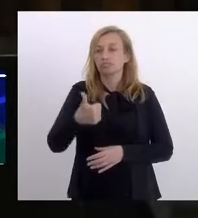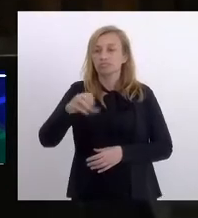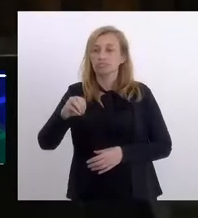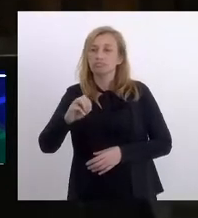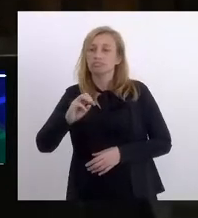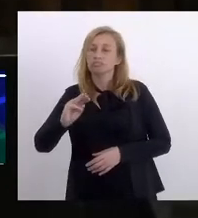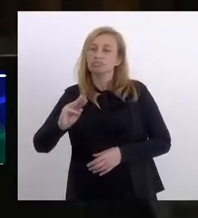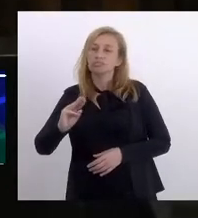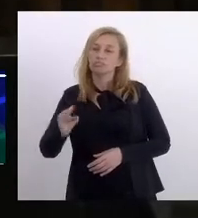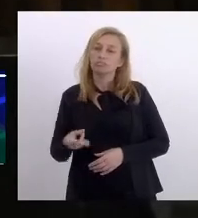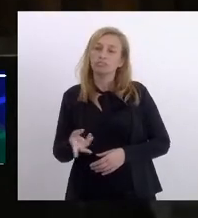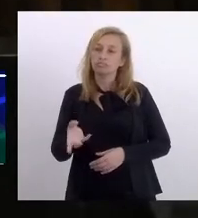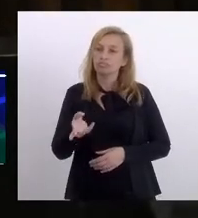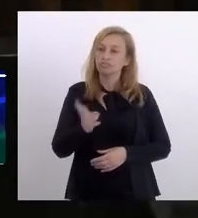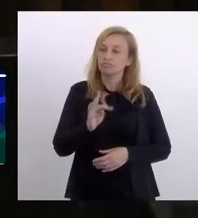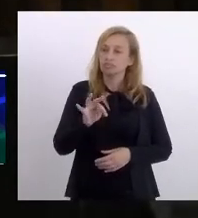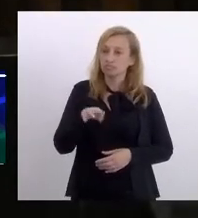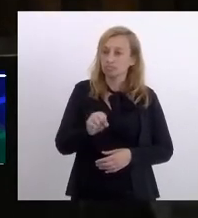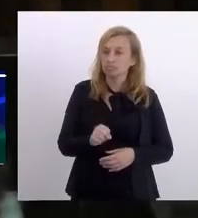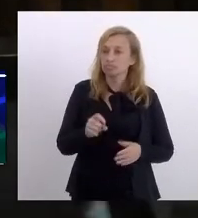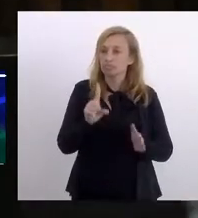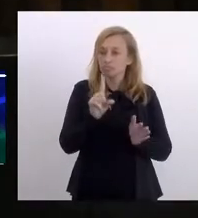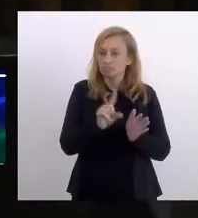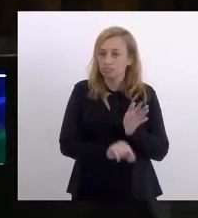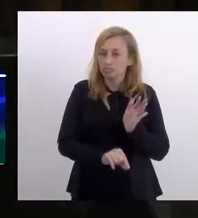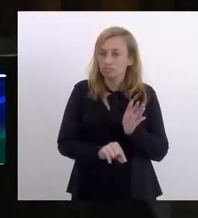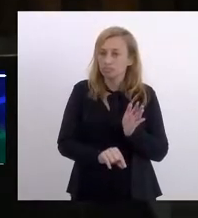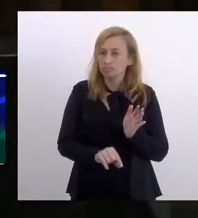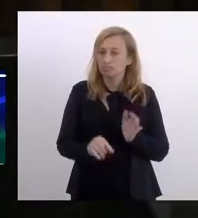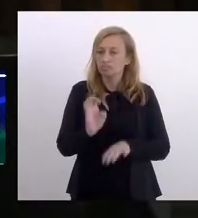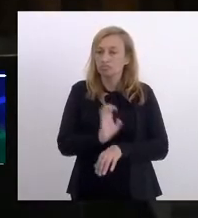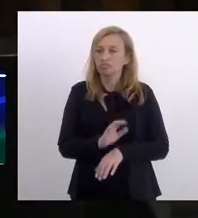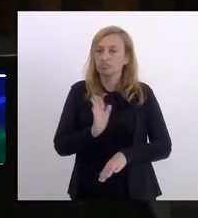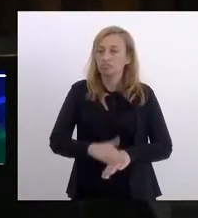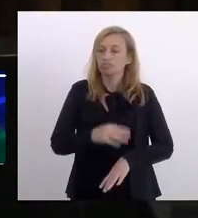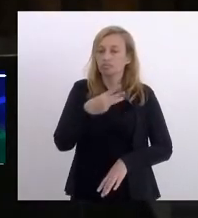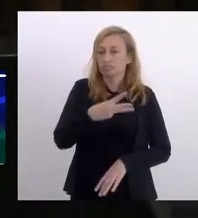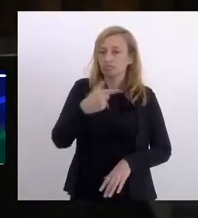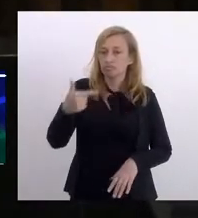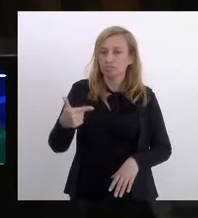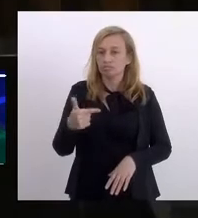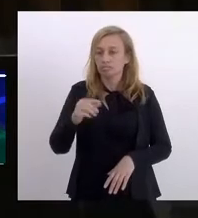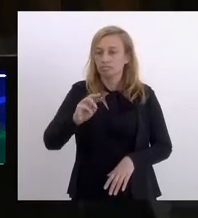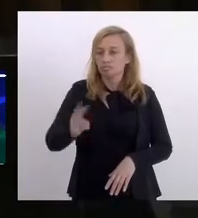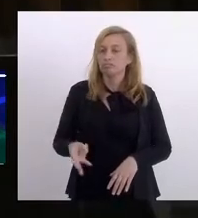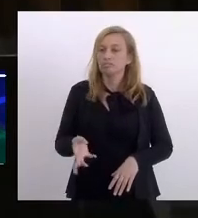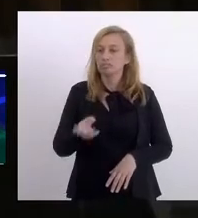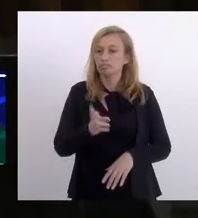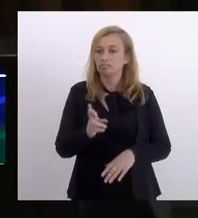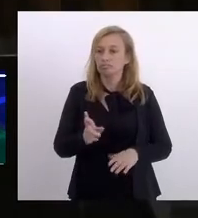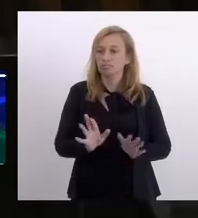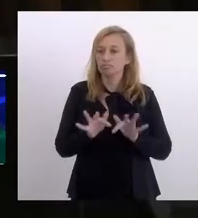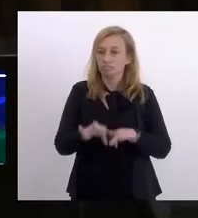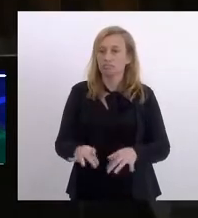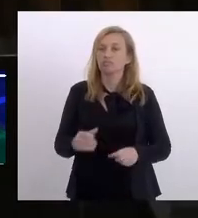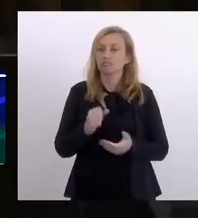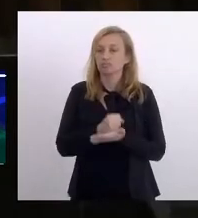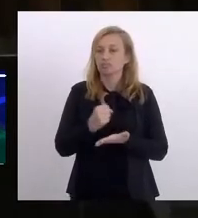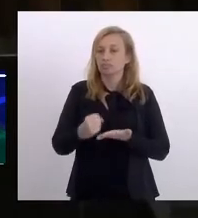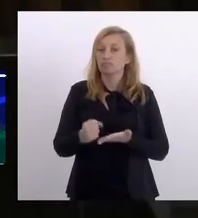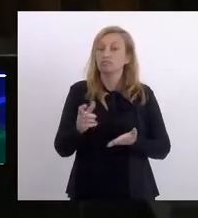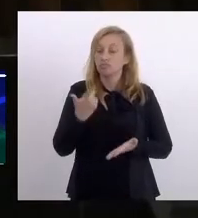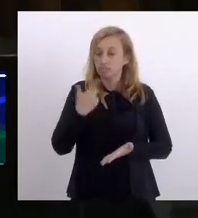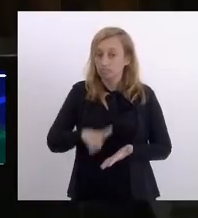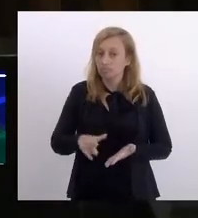de receitas e que vai onerar o nosso Estado em mais de 32 bilhões de reais até o término do contrato.